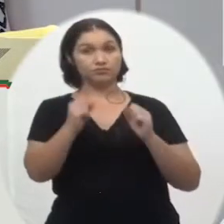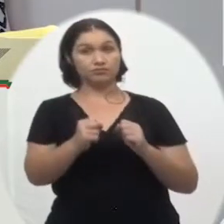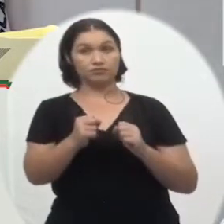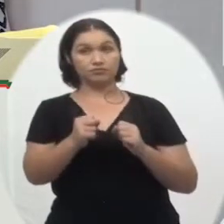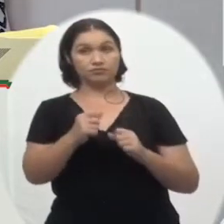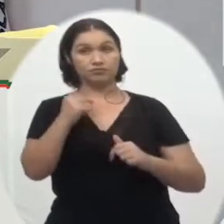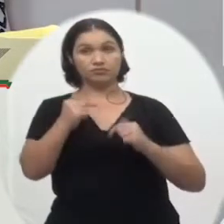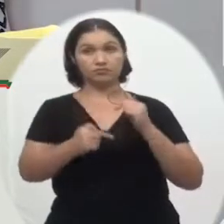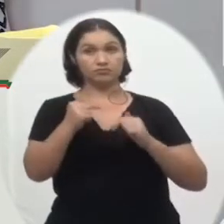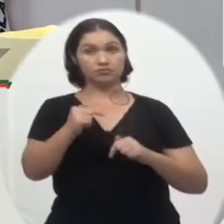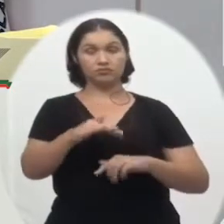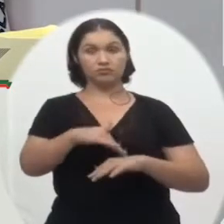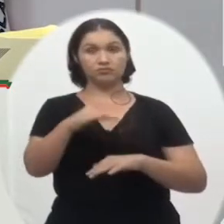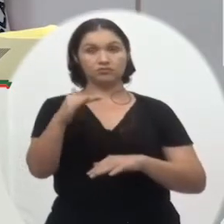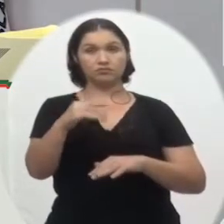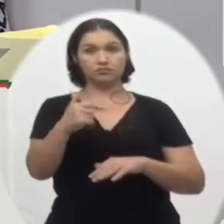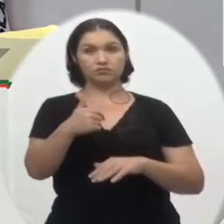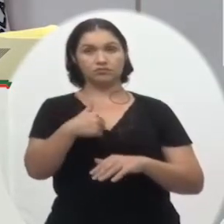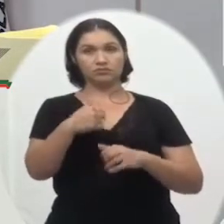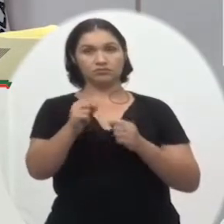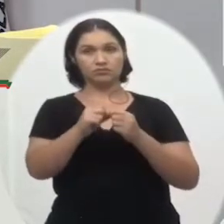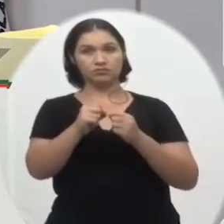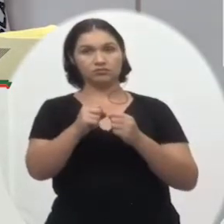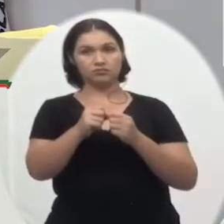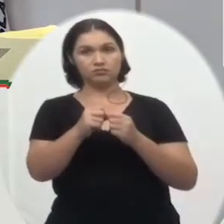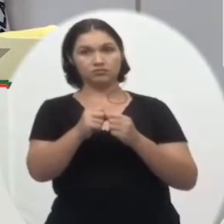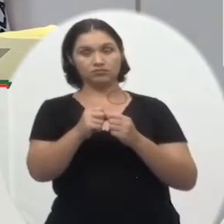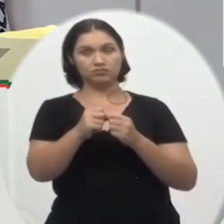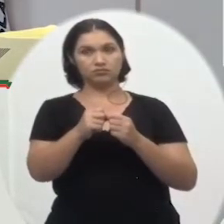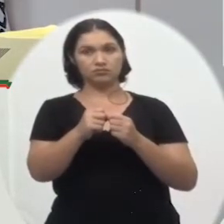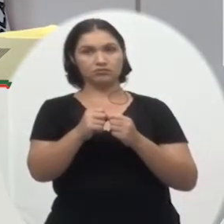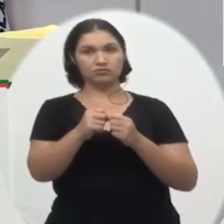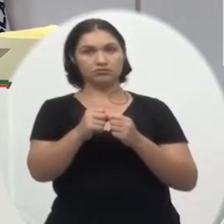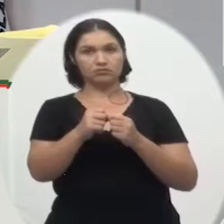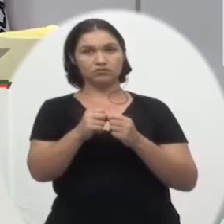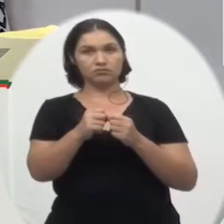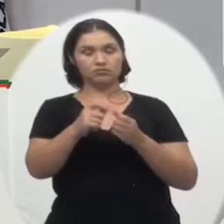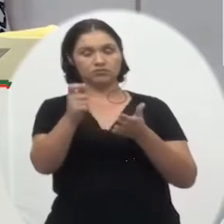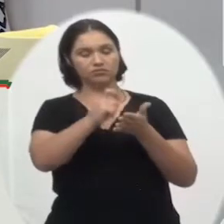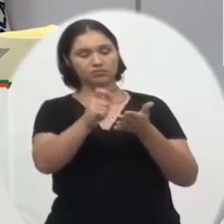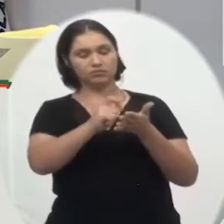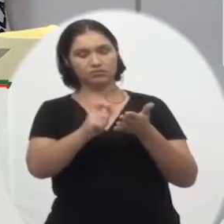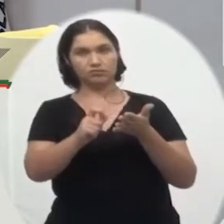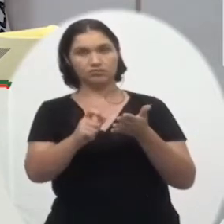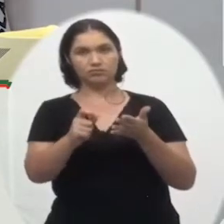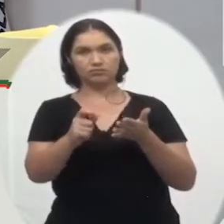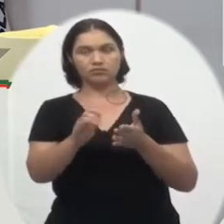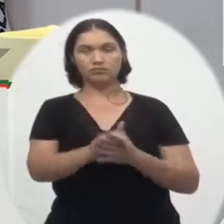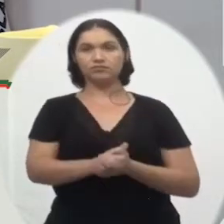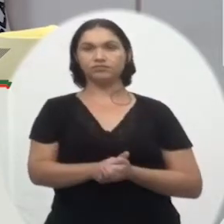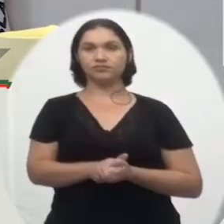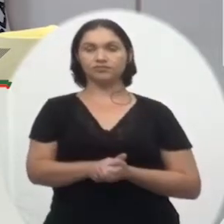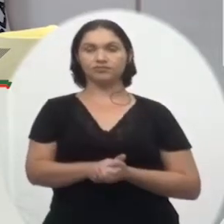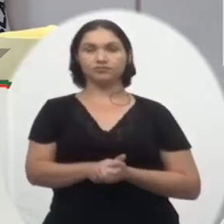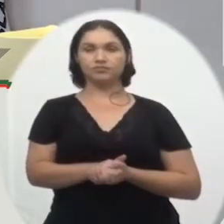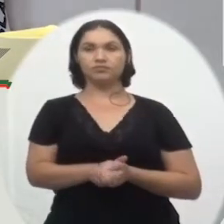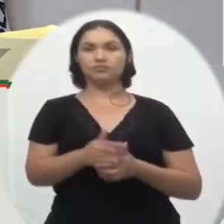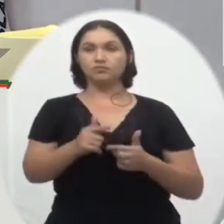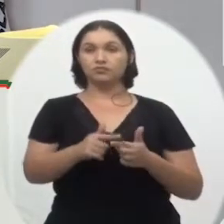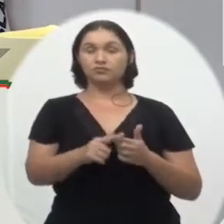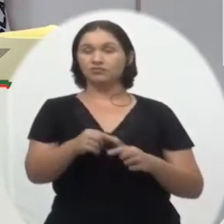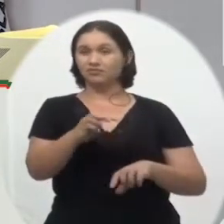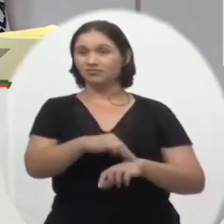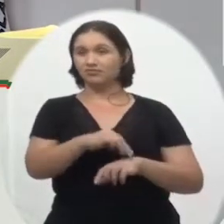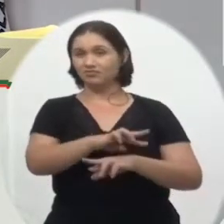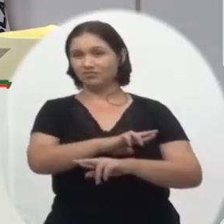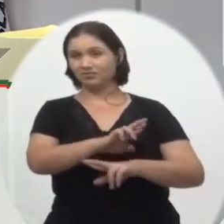discutido um pouco mais. Eu até cheguei a fazer umas observações aqui, mas vivemos um momento muito estranho, muito